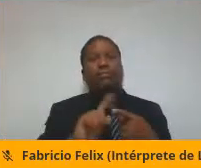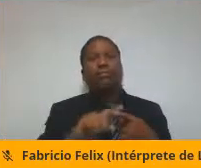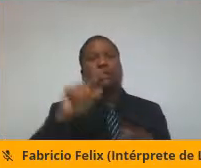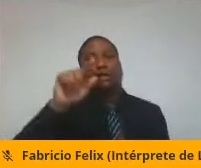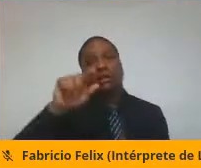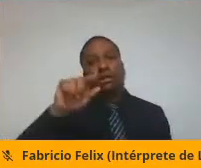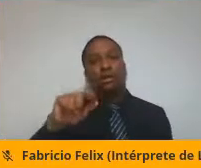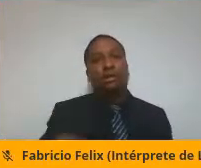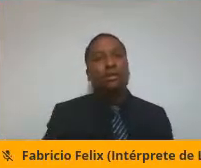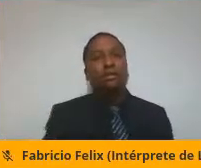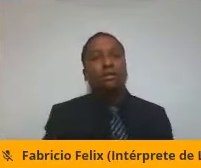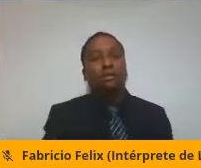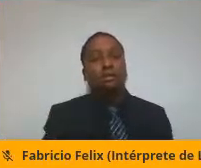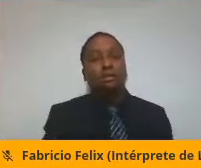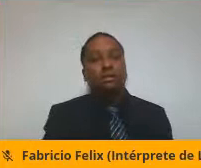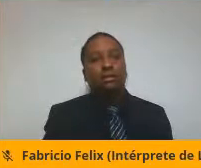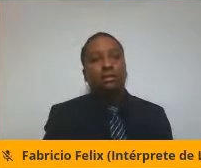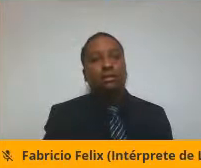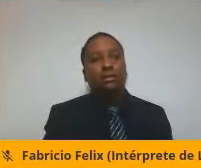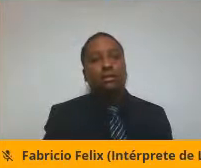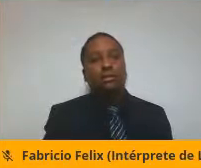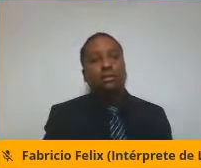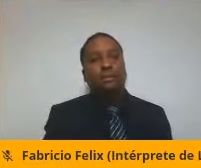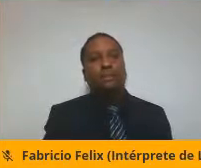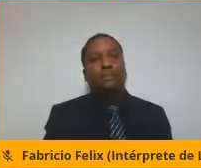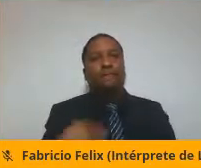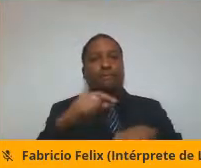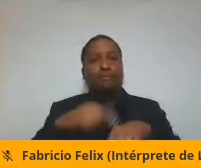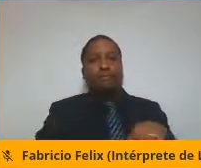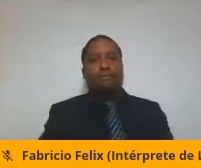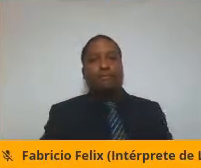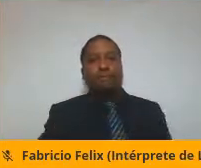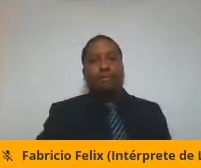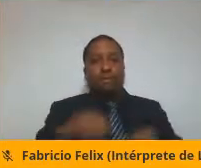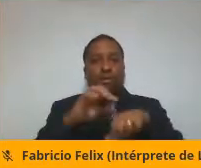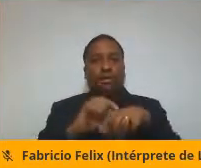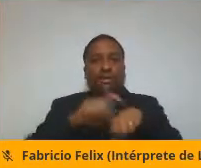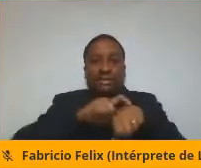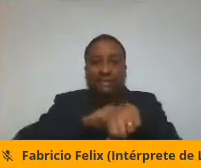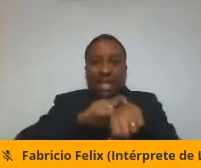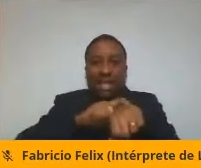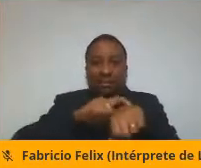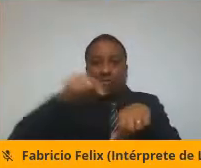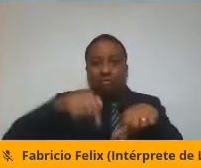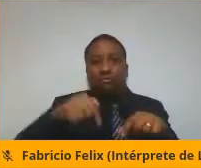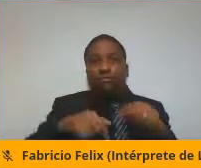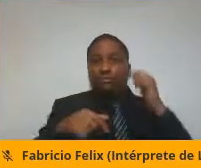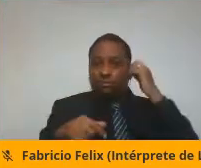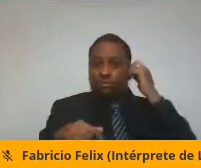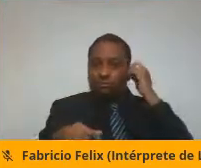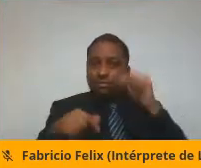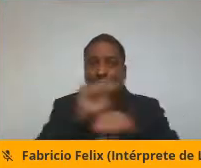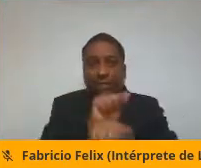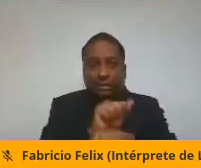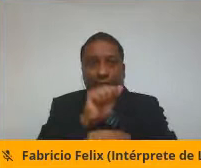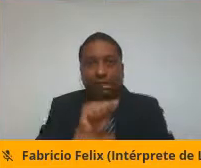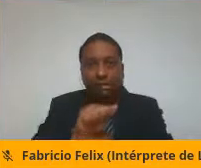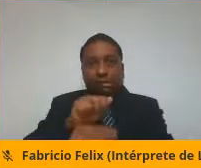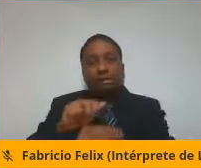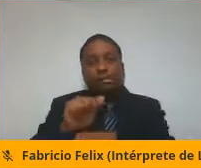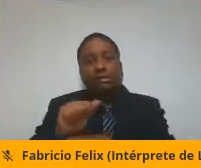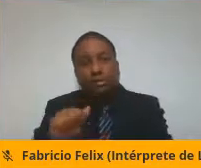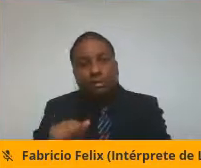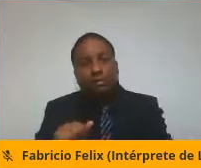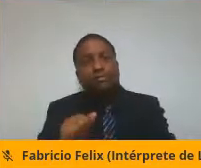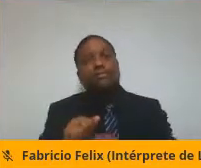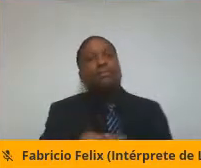uma inflamação dos nervos periféricos e pode levar a paralisia das pernas, inclusive paralisia respiratória, e pode